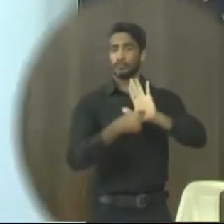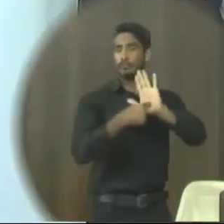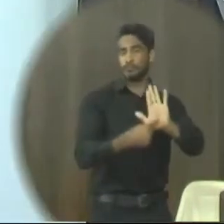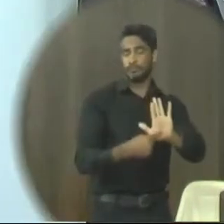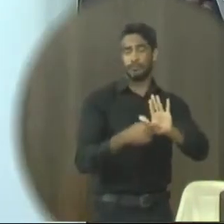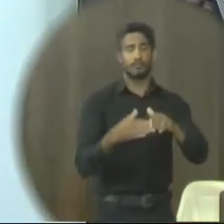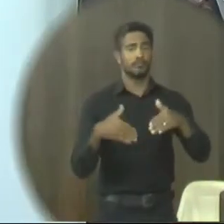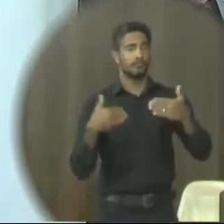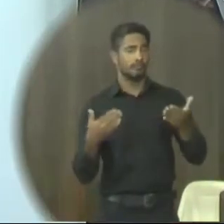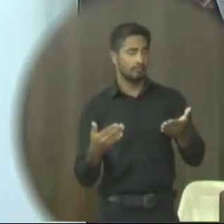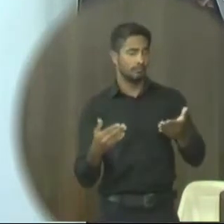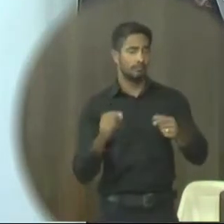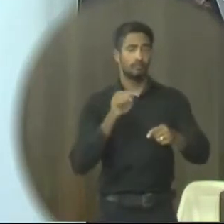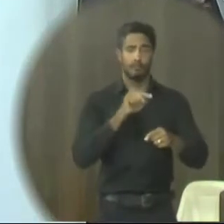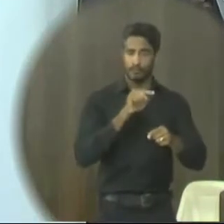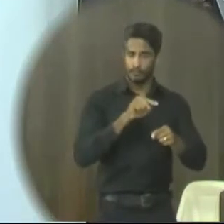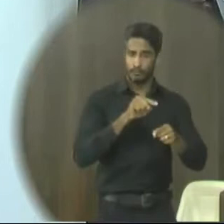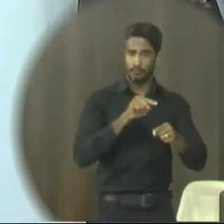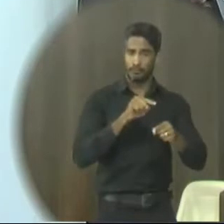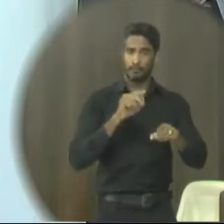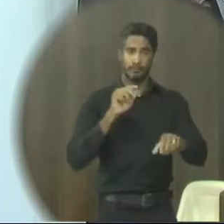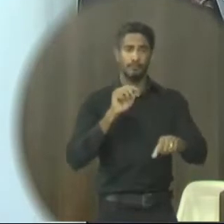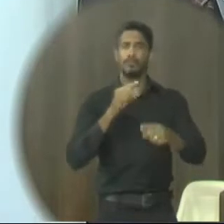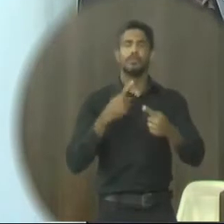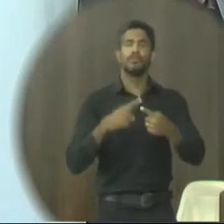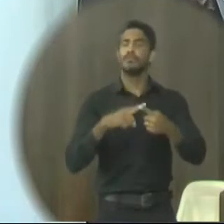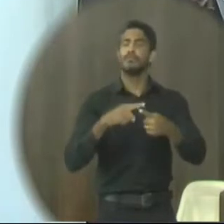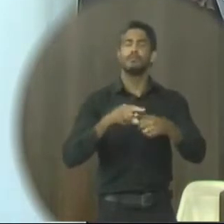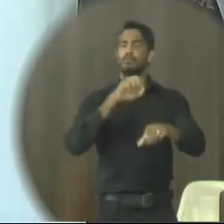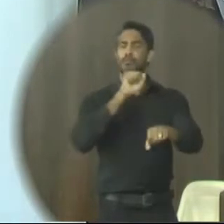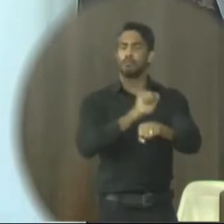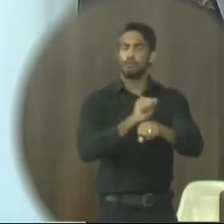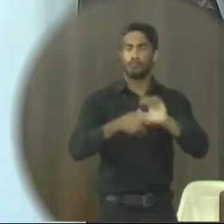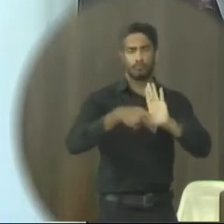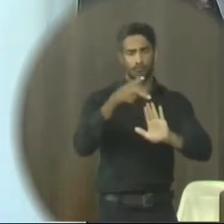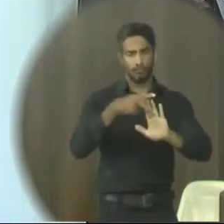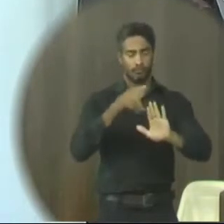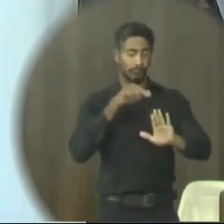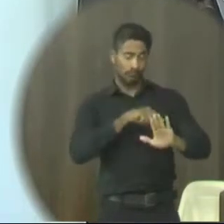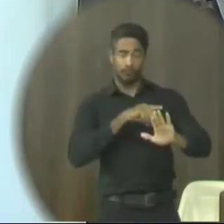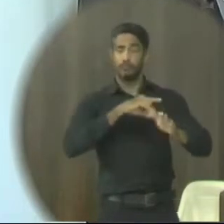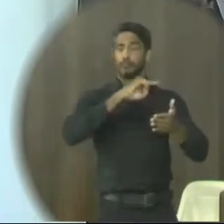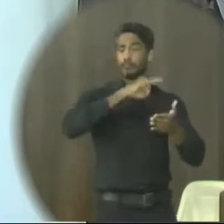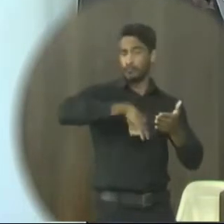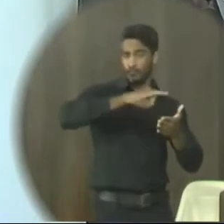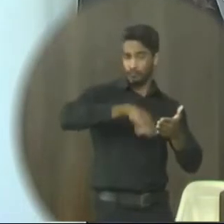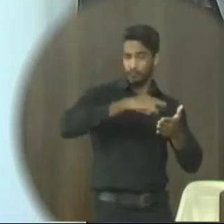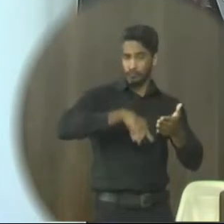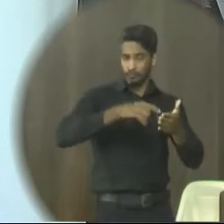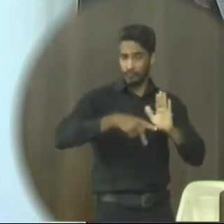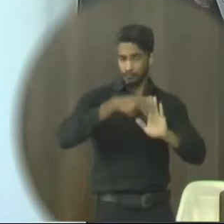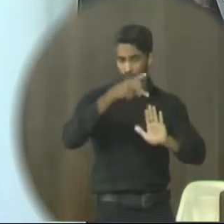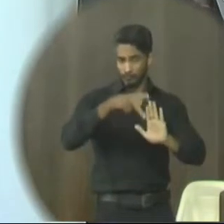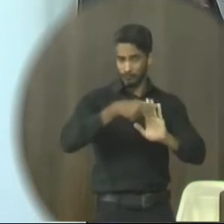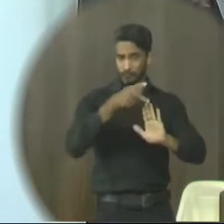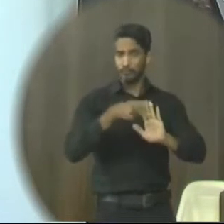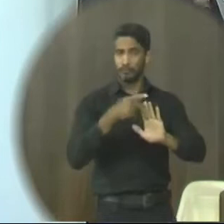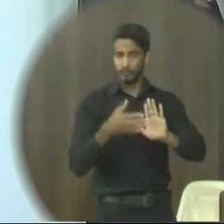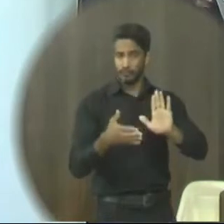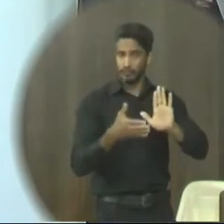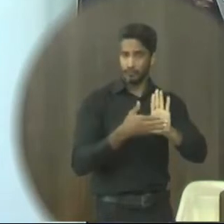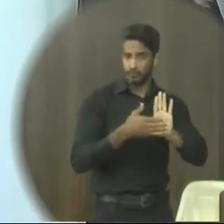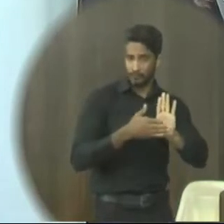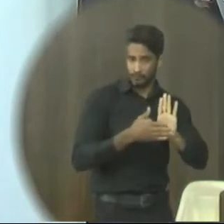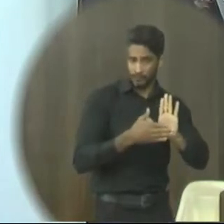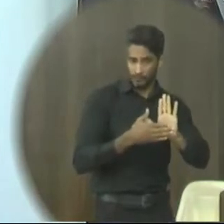seguir. Razões do veto. A relevância da matéria prestada-se da proporção